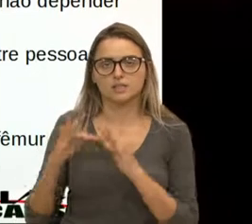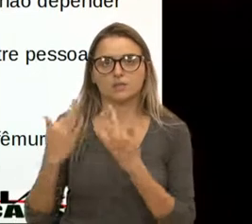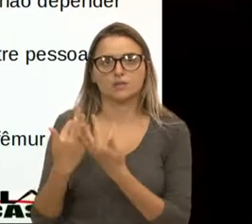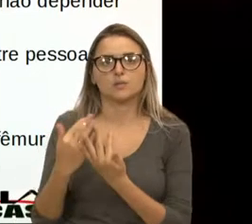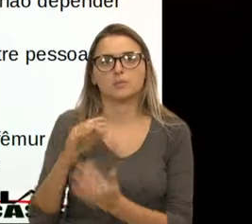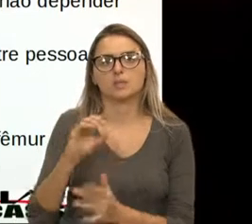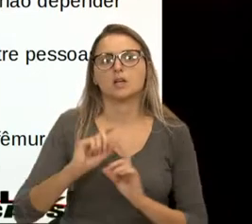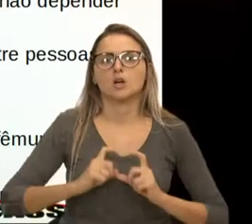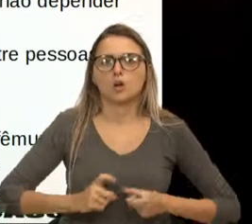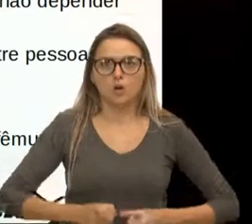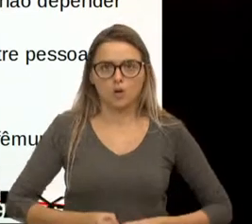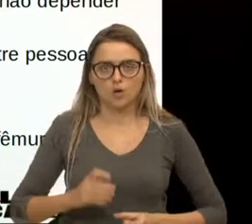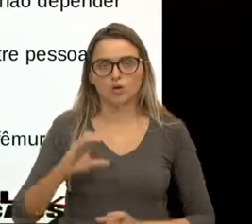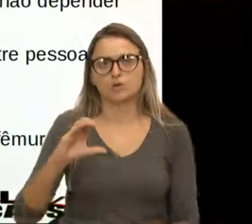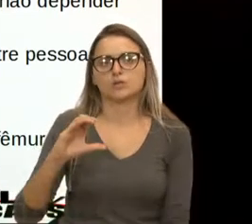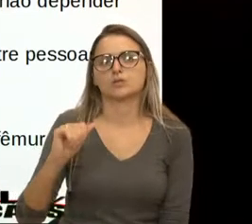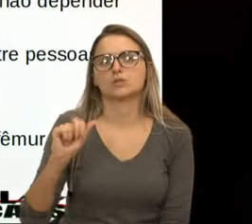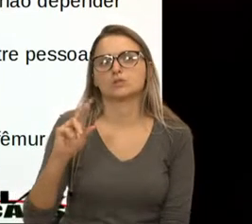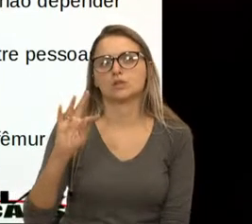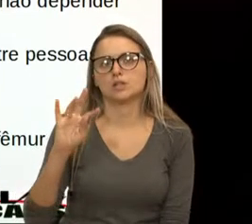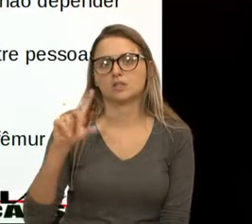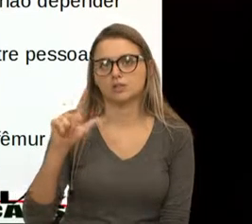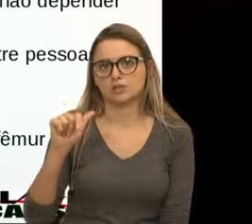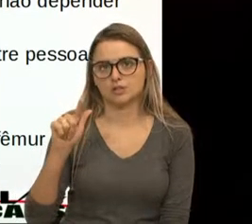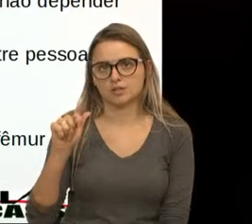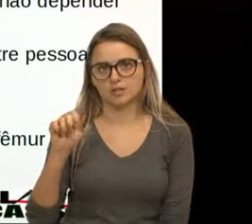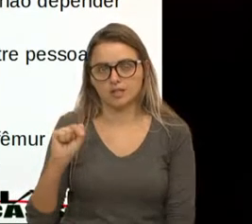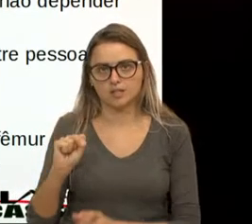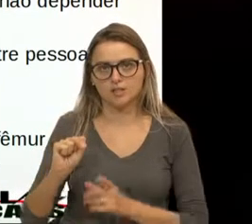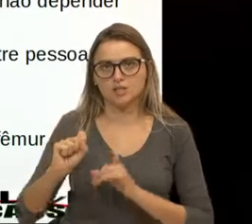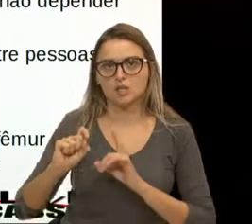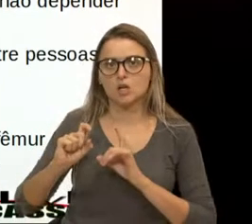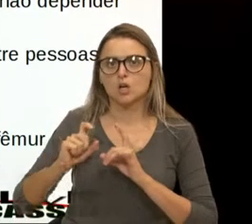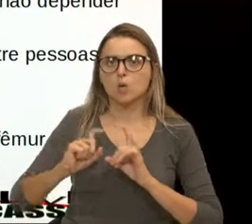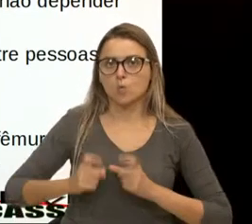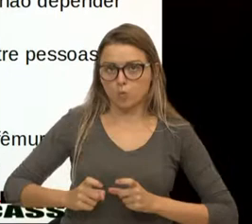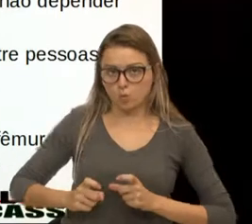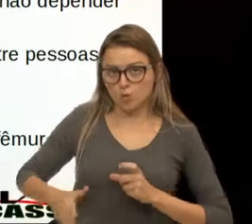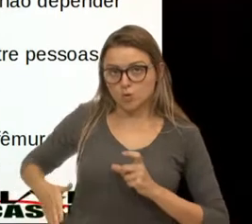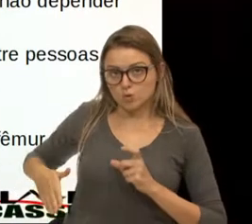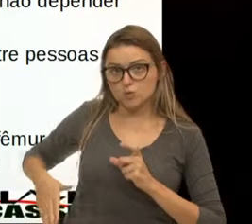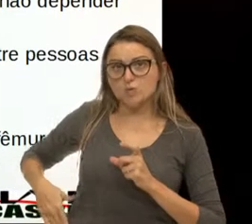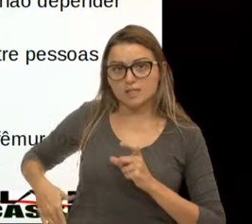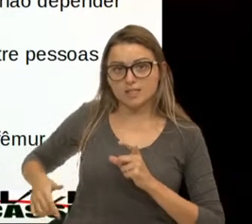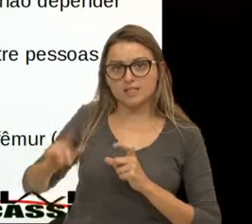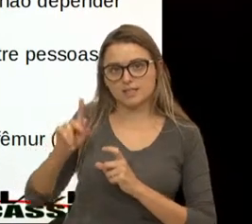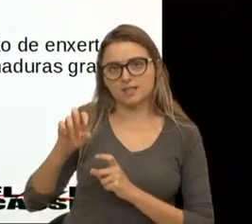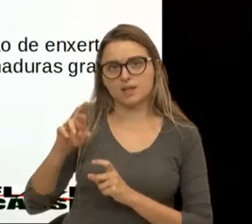cartilagens, tecidos ósseos como cabeça do fêmur, que é o osso da perna, podem ser transplantados.